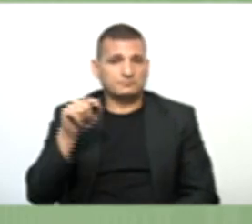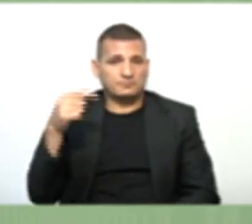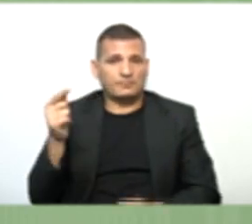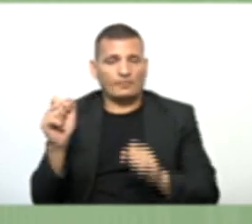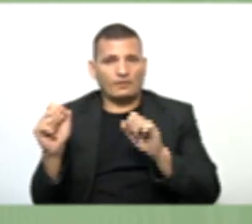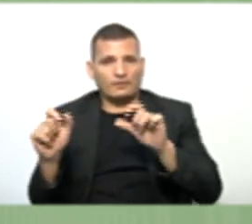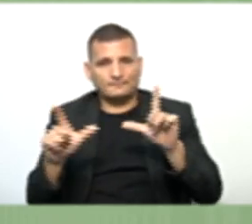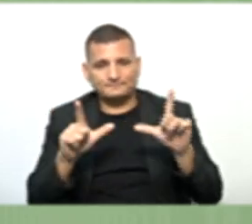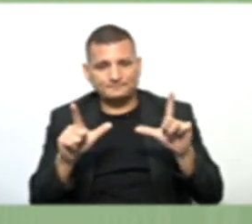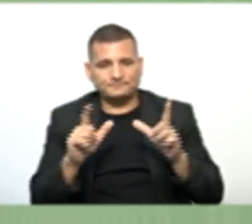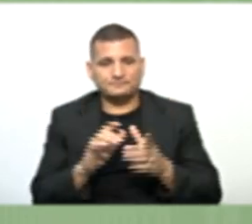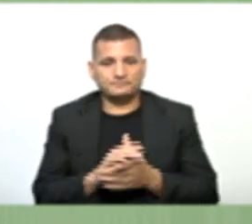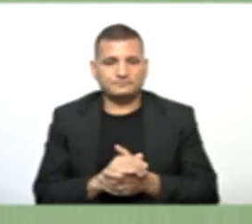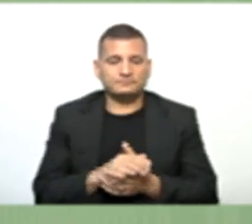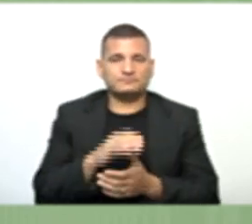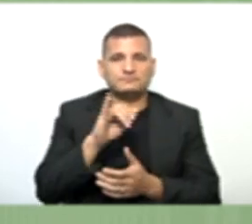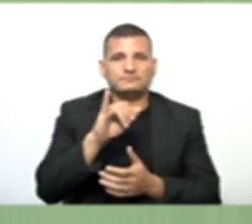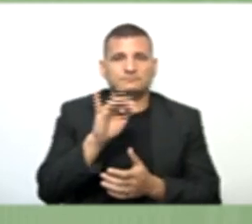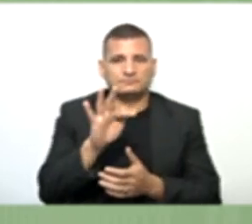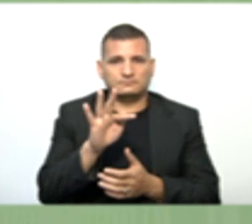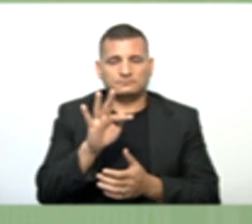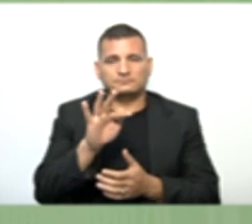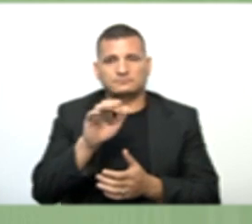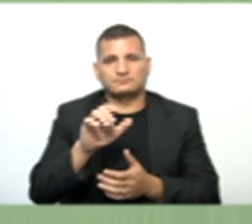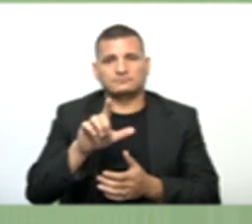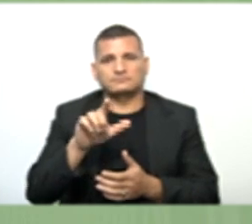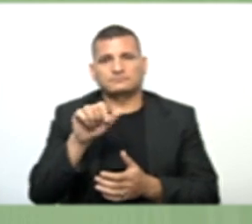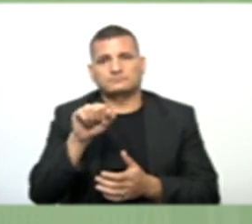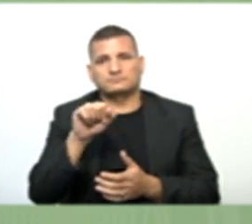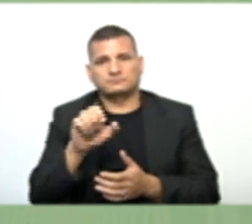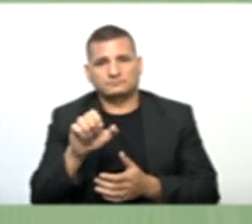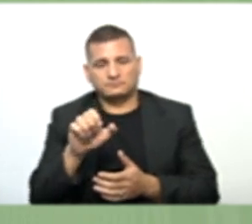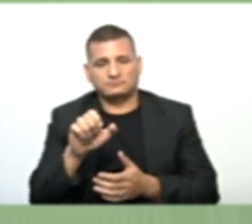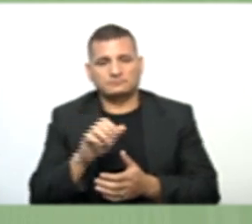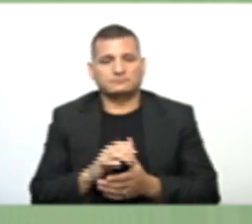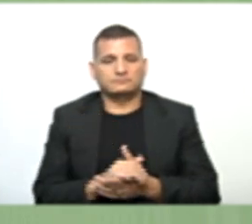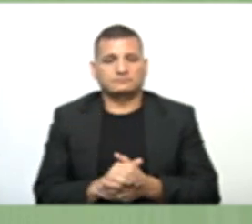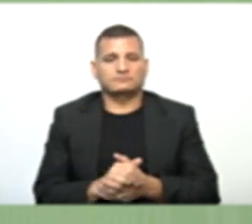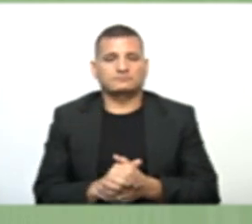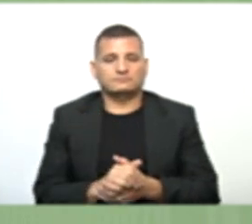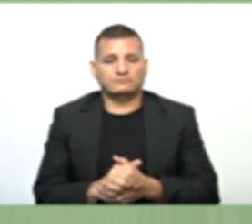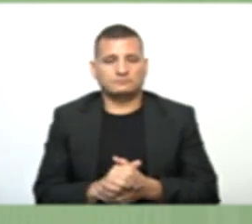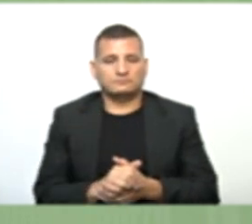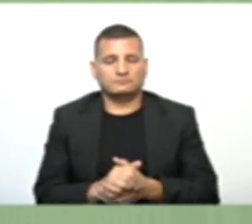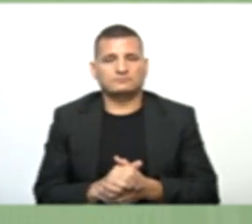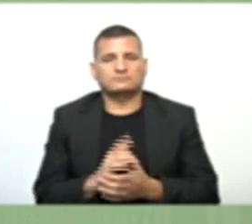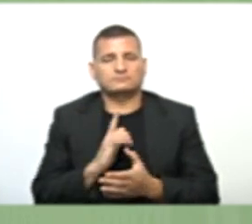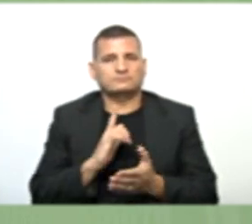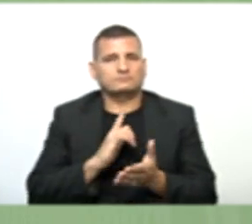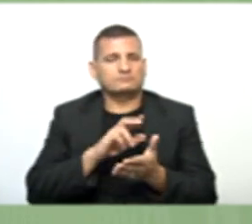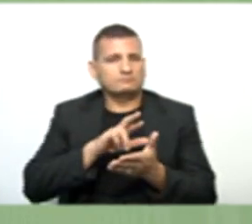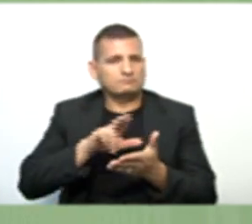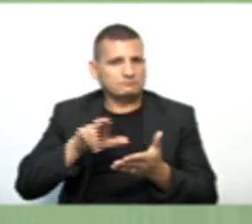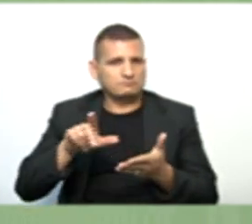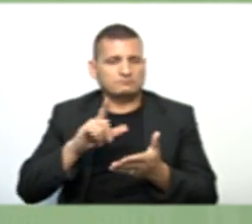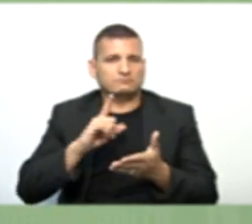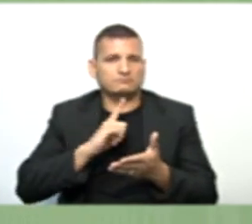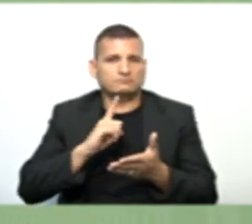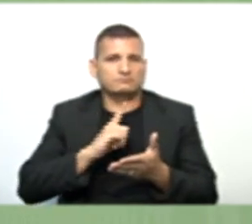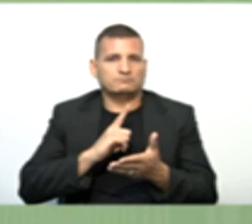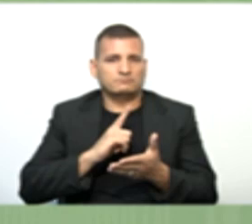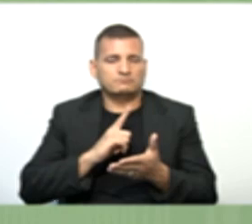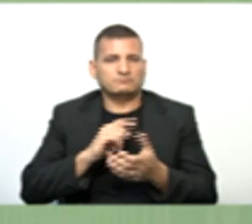esquema é o if-else. O if-else, nós já temos mais de uma opção de execução, quer dizer, eu vou